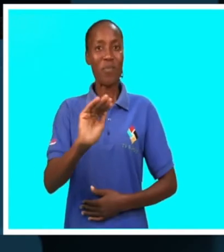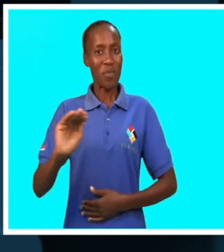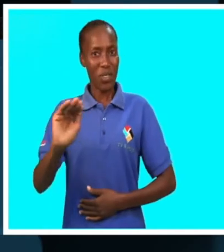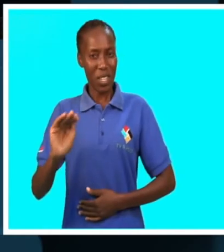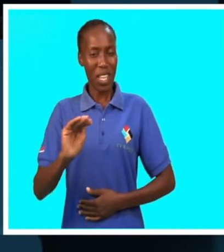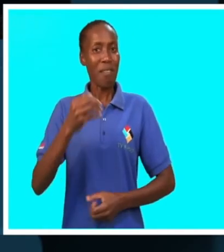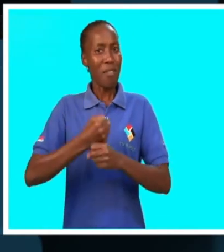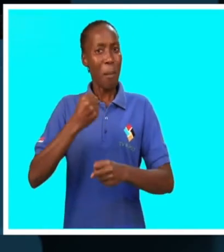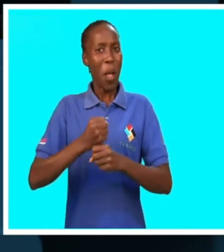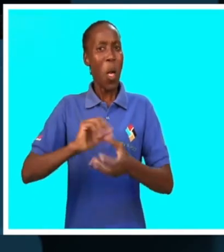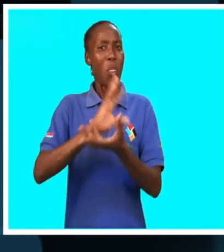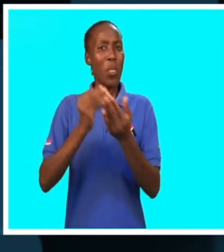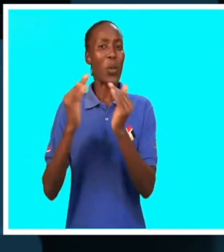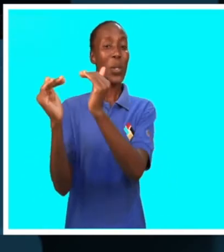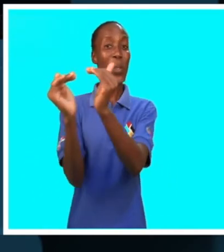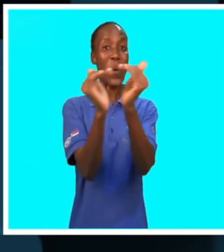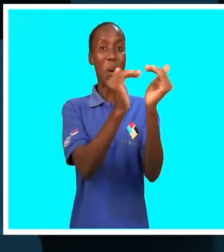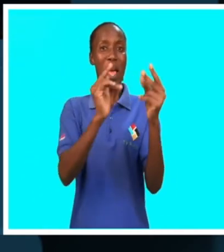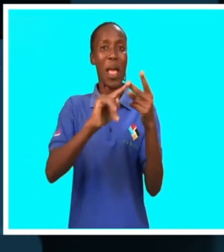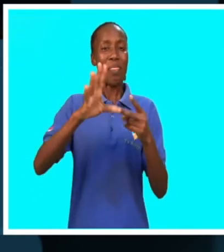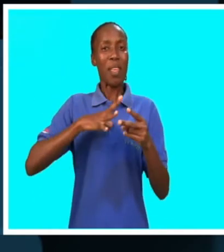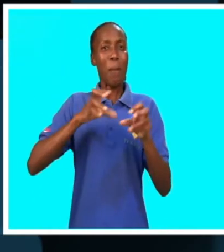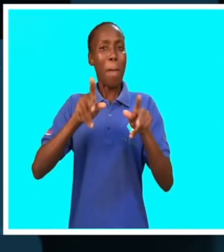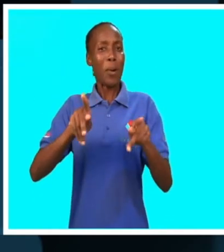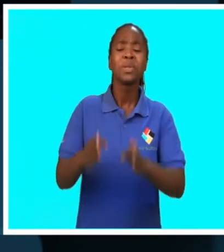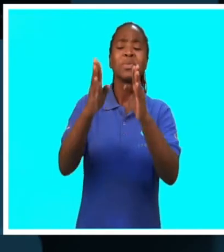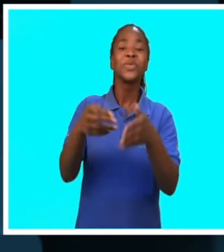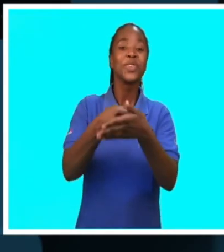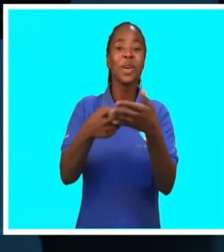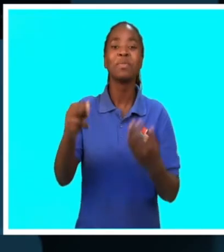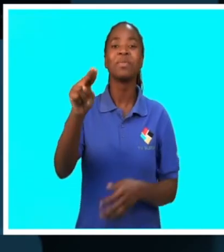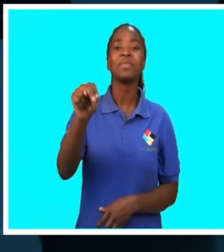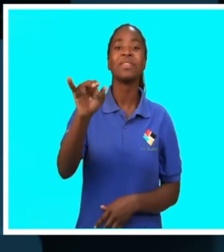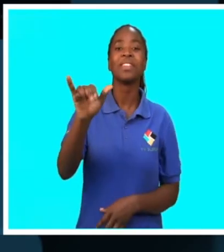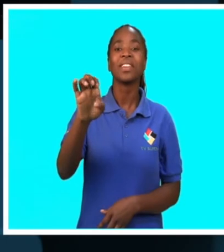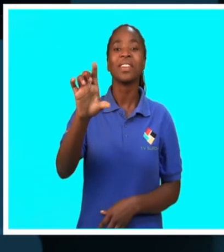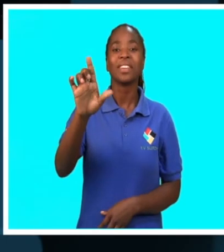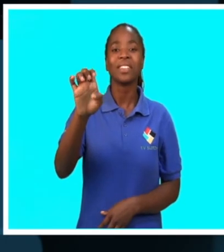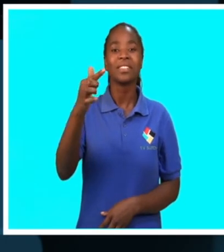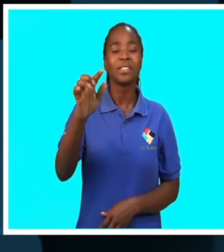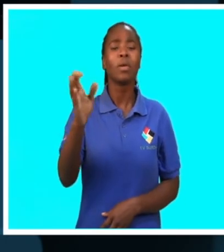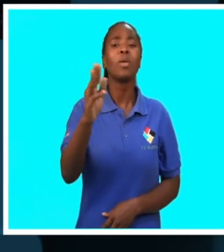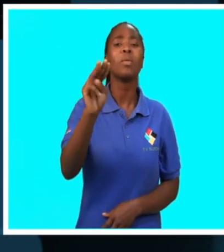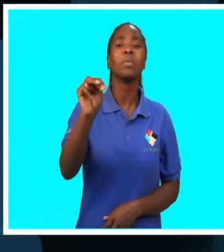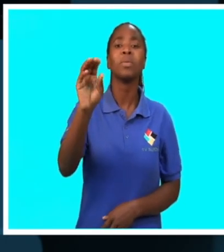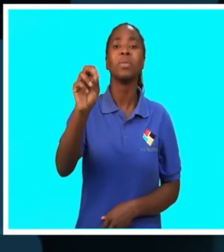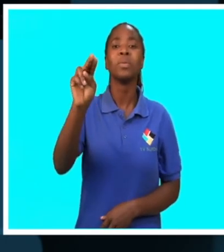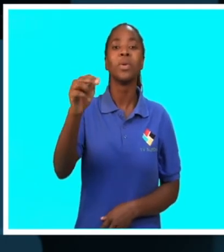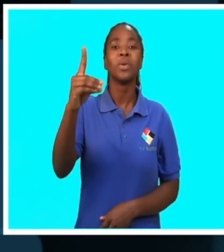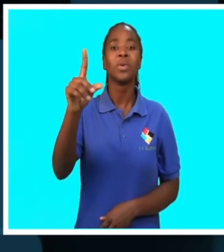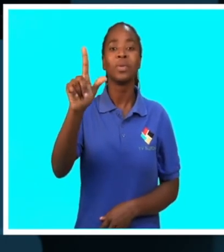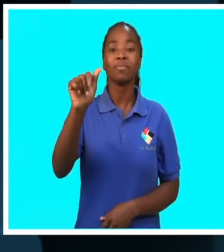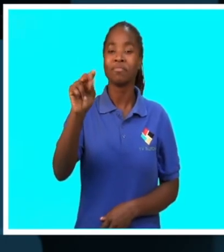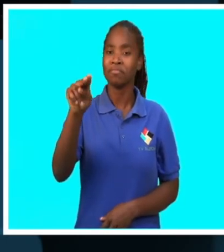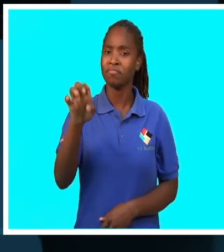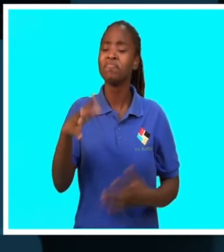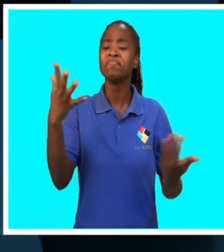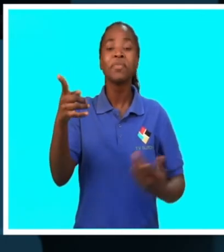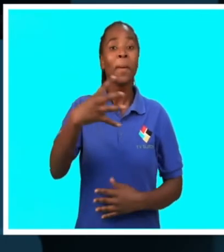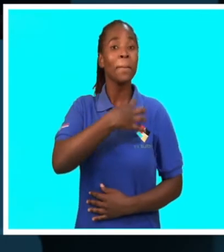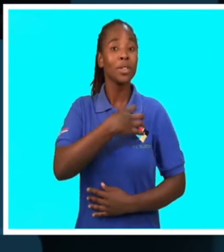Trabalharmos de pé de igualdade para todos. Termos todas as oportunidades. Minha Leto Mondelana, ministra da Juventude e